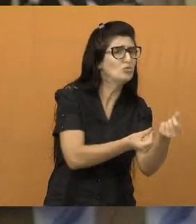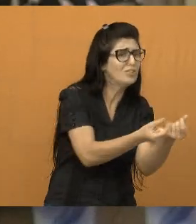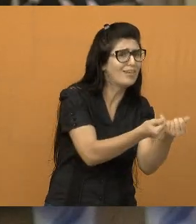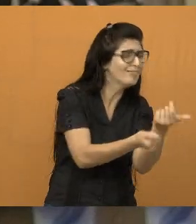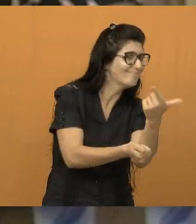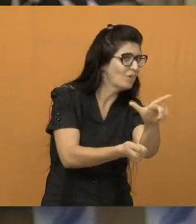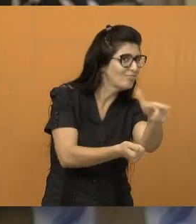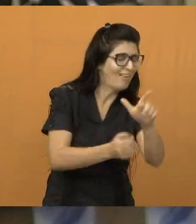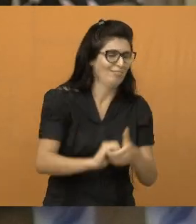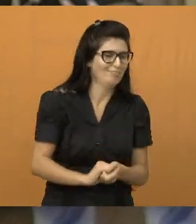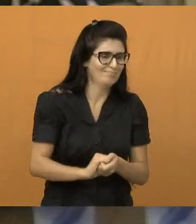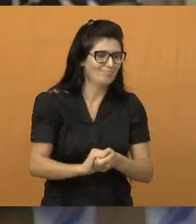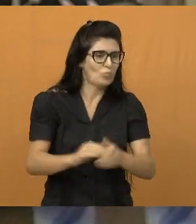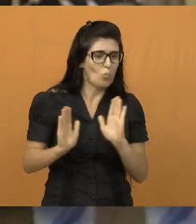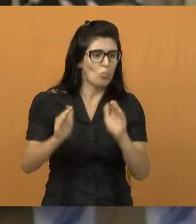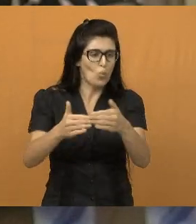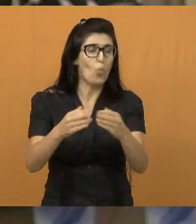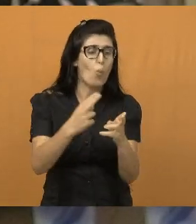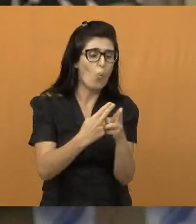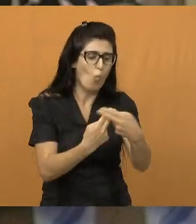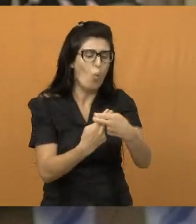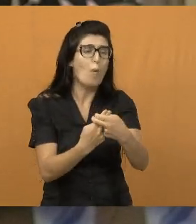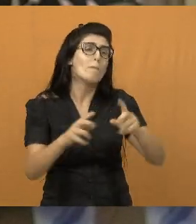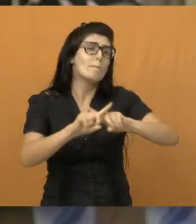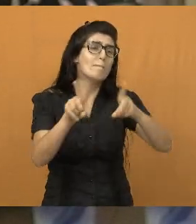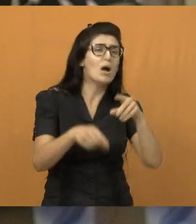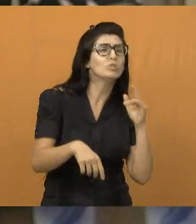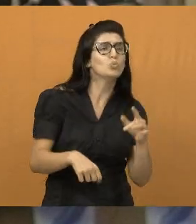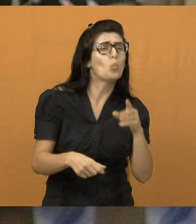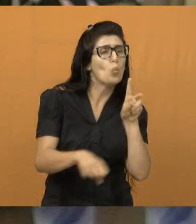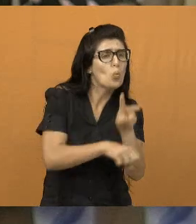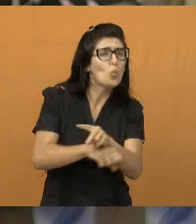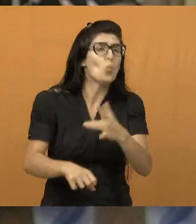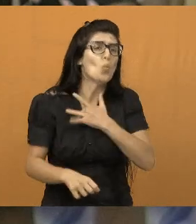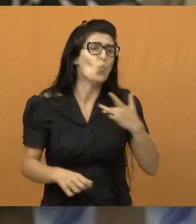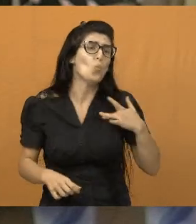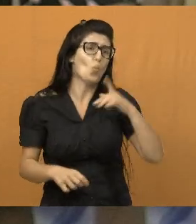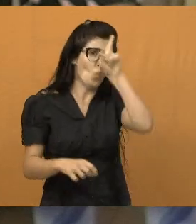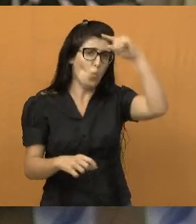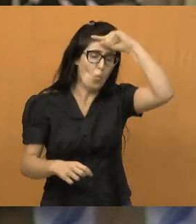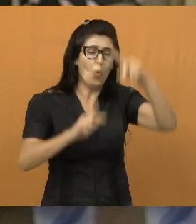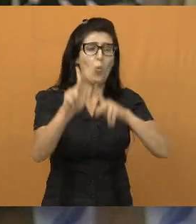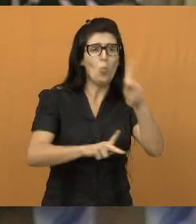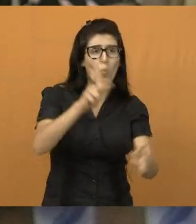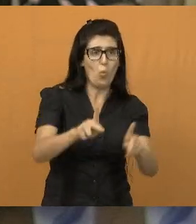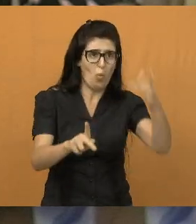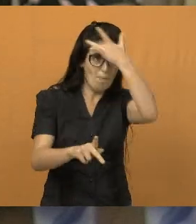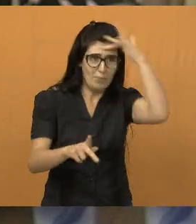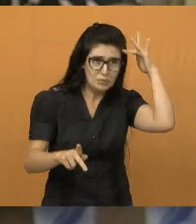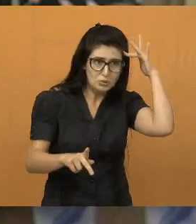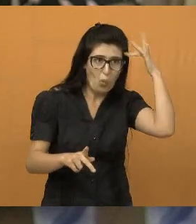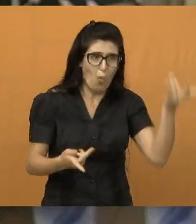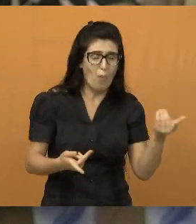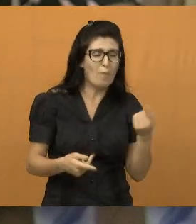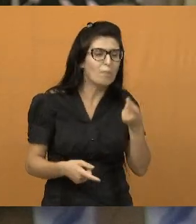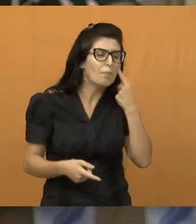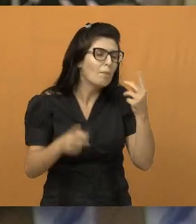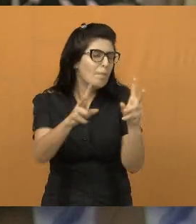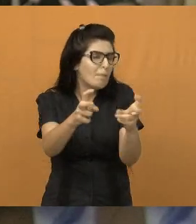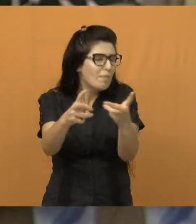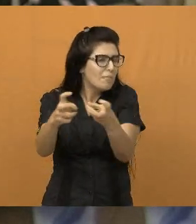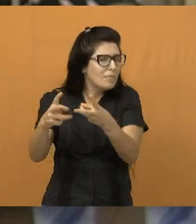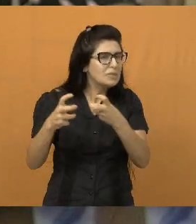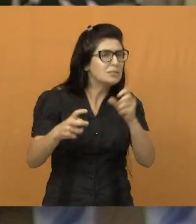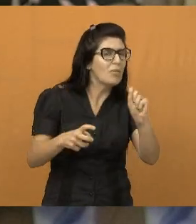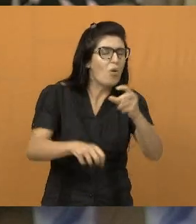Mas, além disso, fazemos um serviço de vigilância e de tratamento da população como um todo. Todo mundo viu esses últimos dias aí